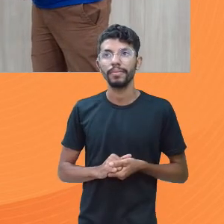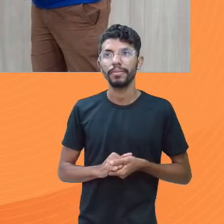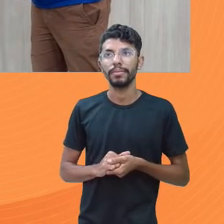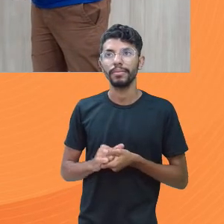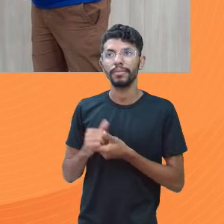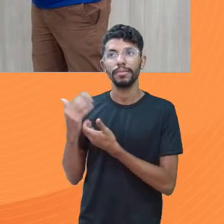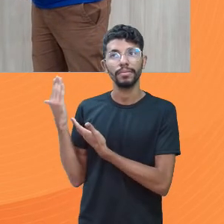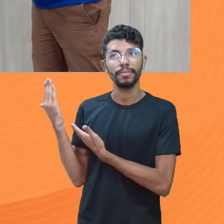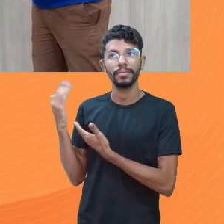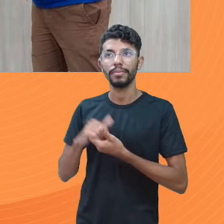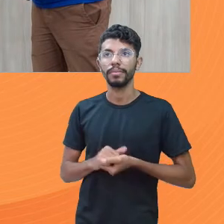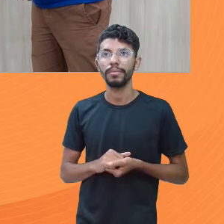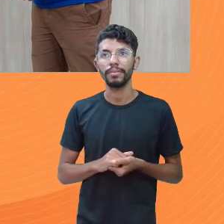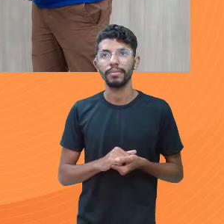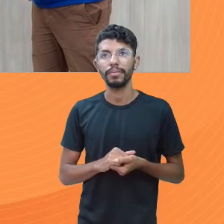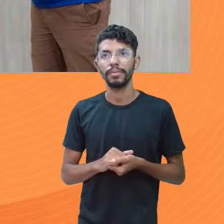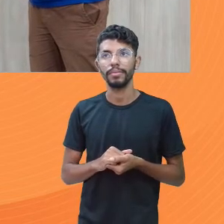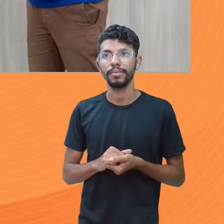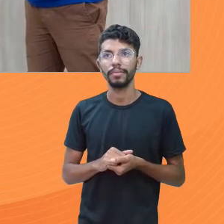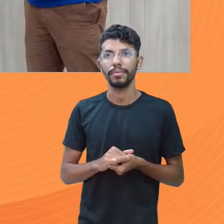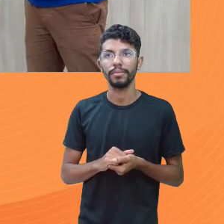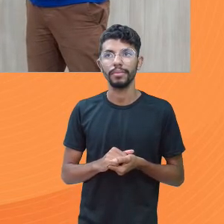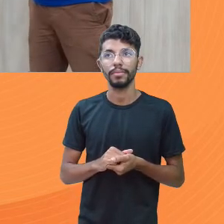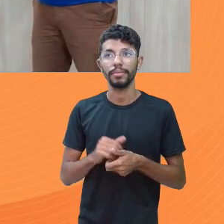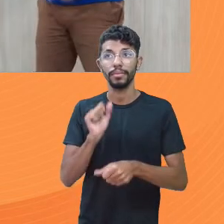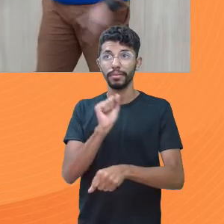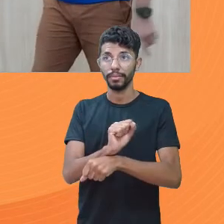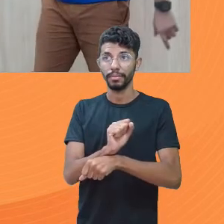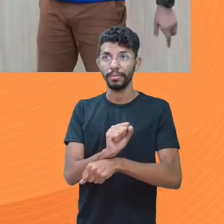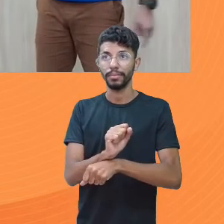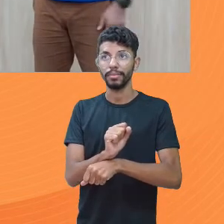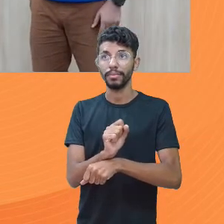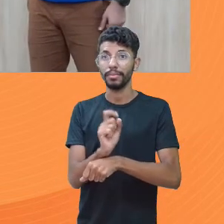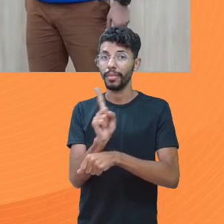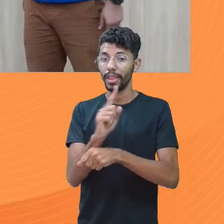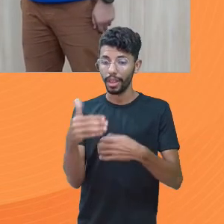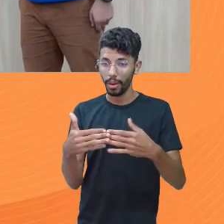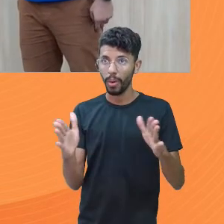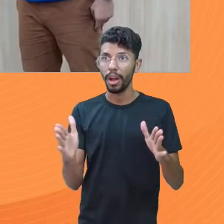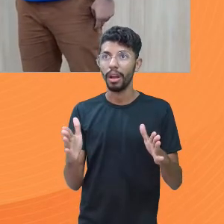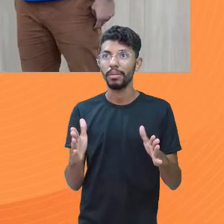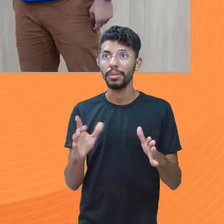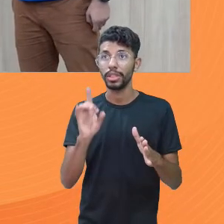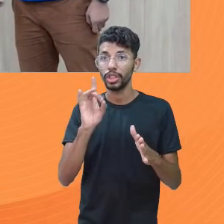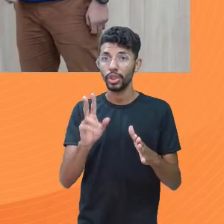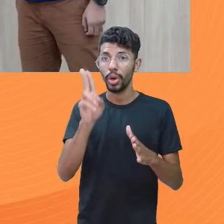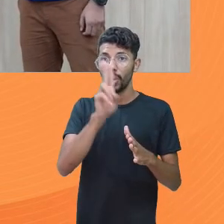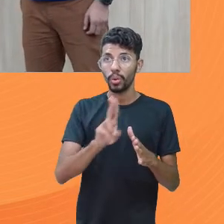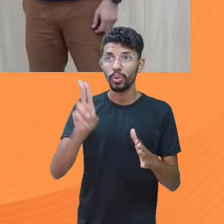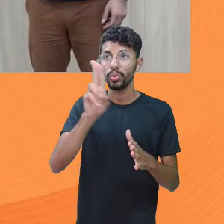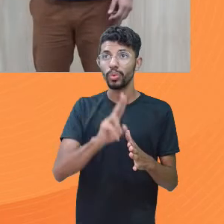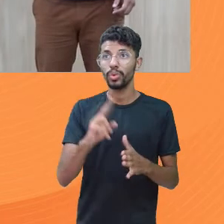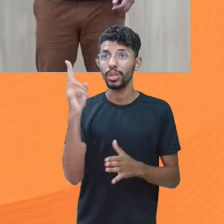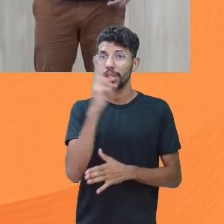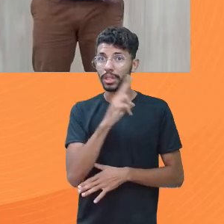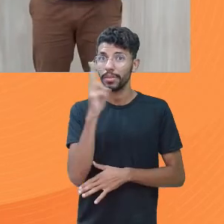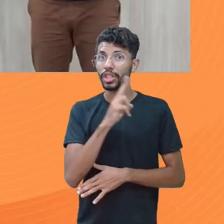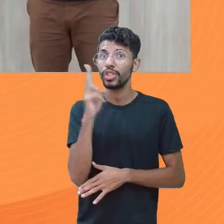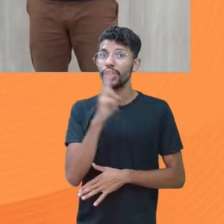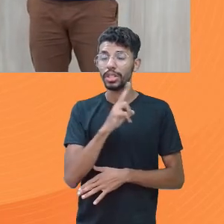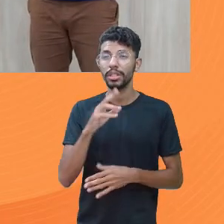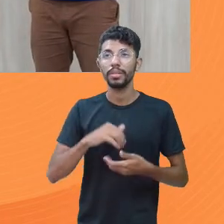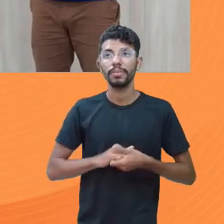open, emergency use only, ou seja, pare, não abra, apenas uso de